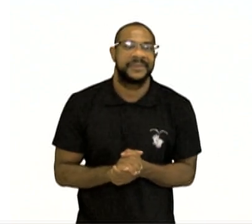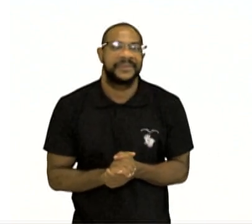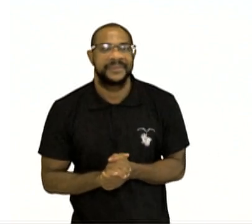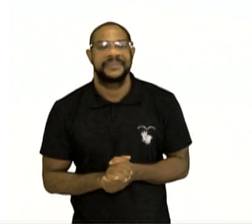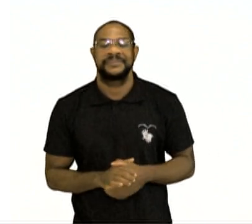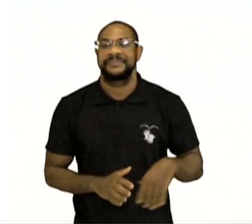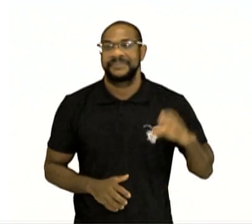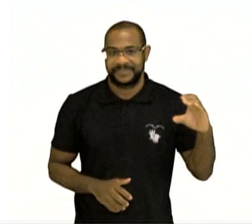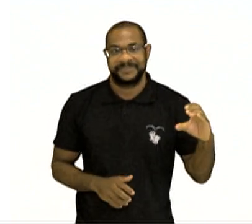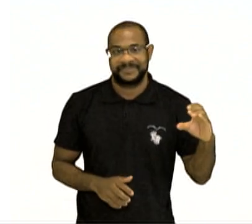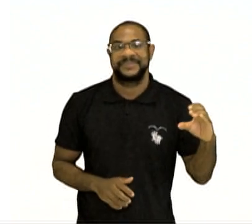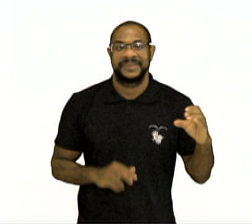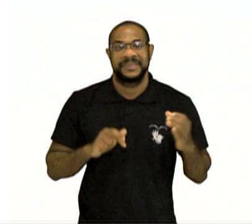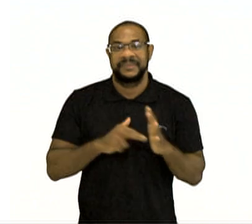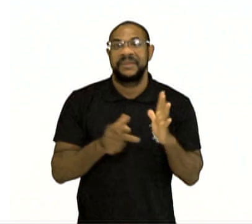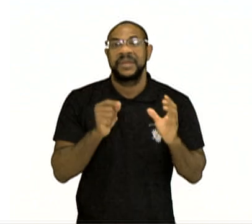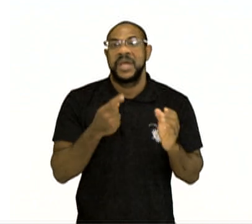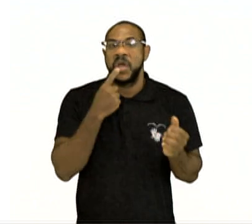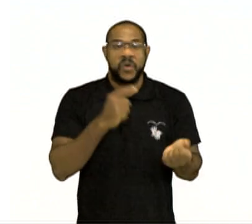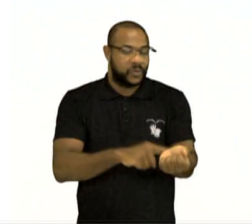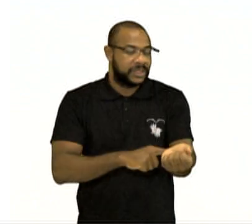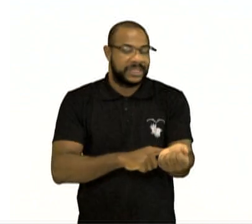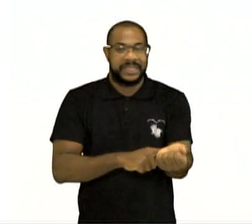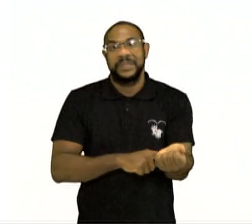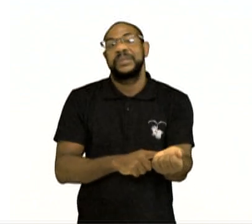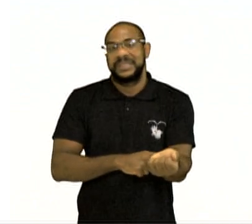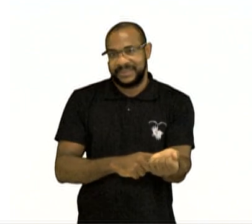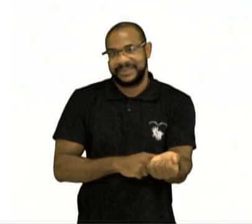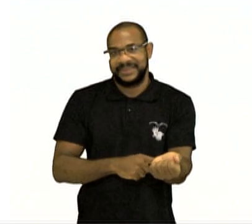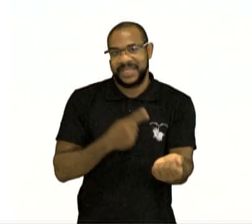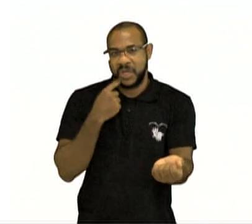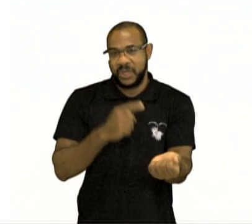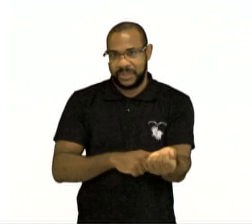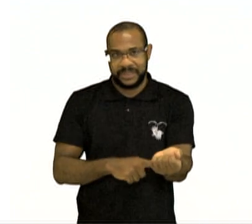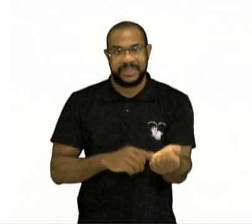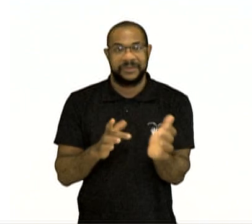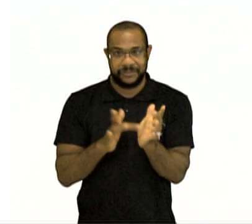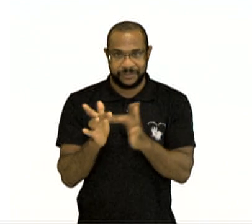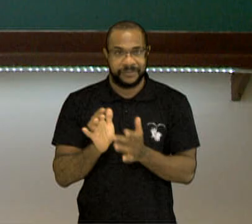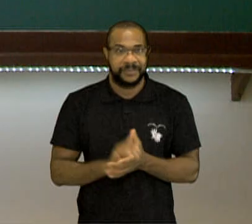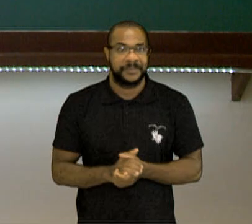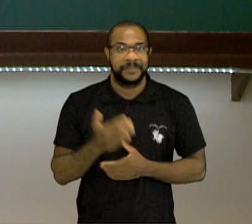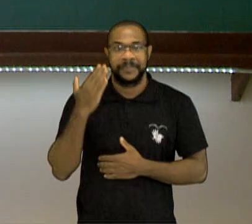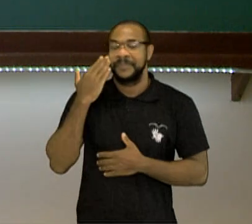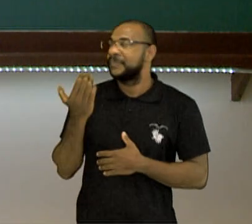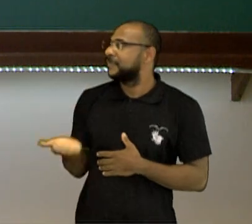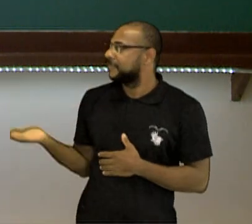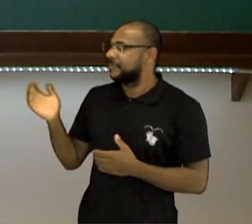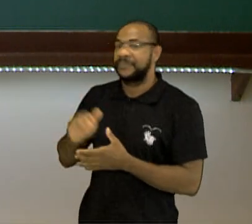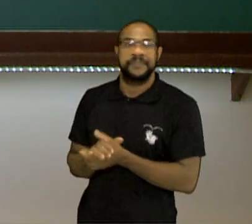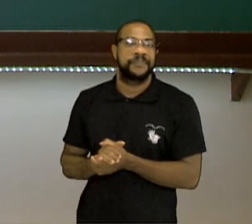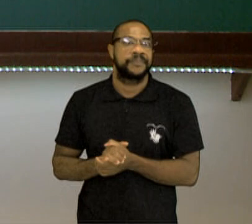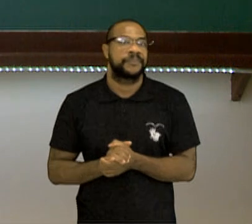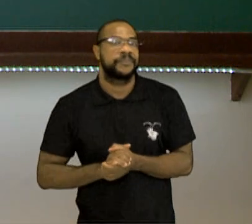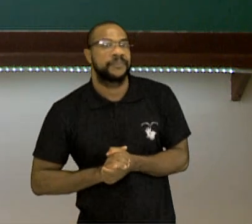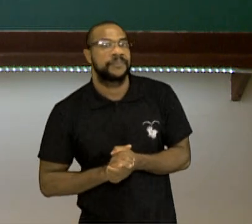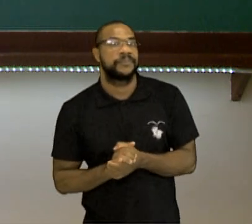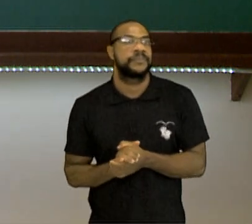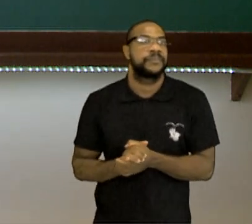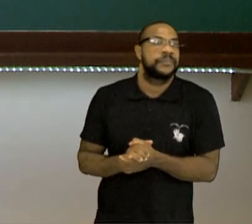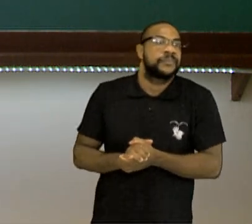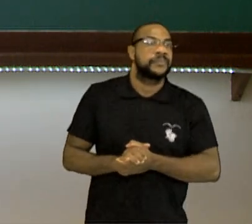Simbolizava o sangue de Cristo. Lembra que a gente acabou de ver ali? Bom, nós temos aqui as referências dessa